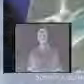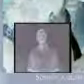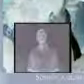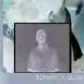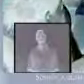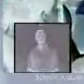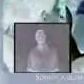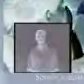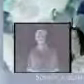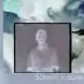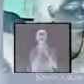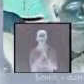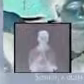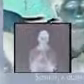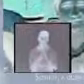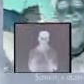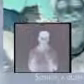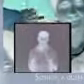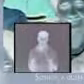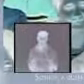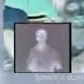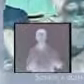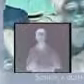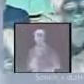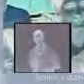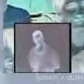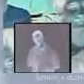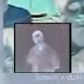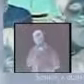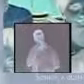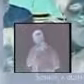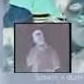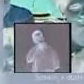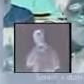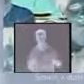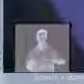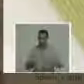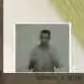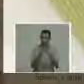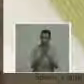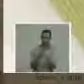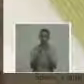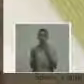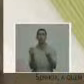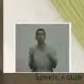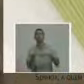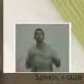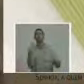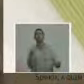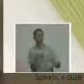cegou-o, o esterco da andorinha cegou os olhos dele. E ele está lá rezando a Deus, na sua cegueira.